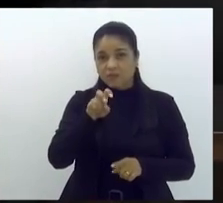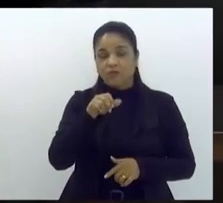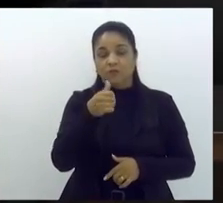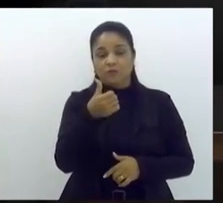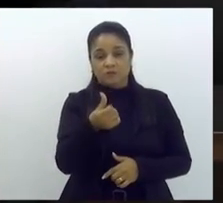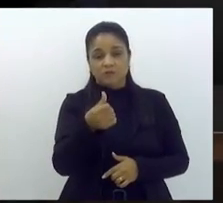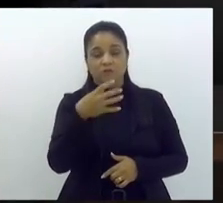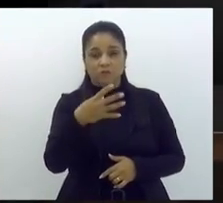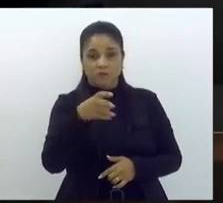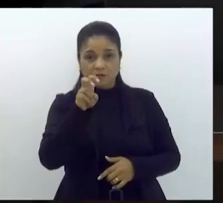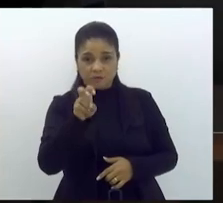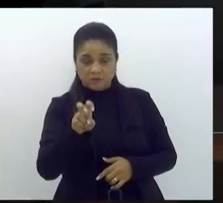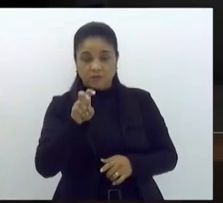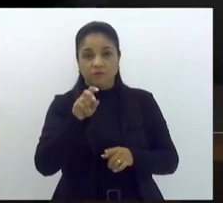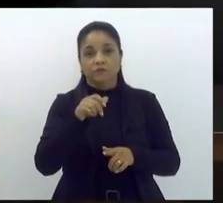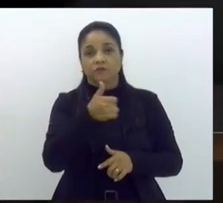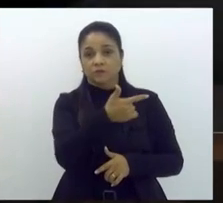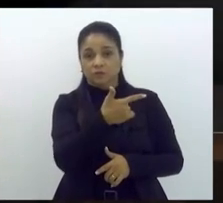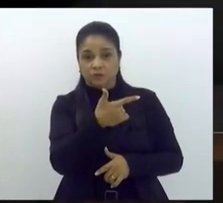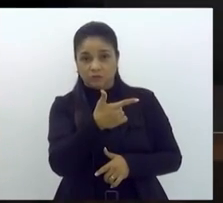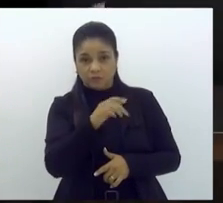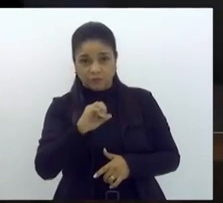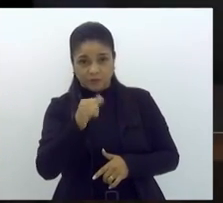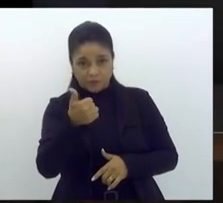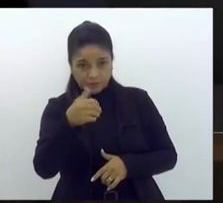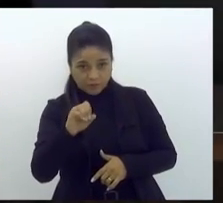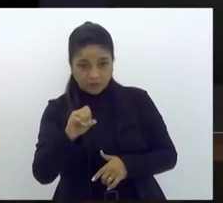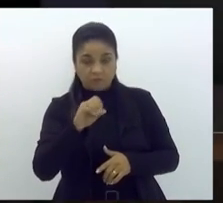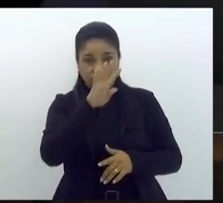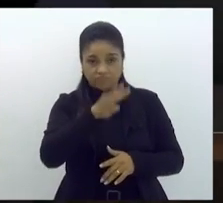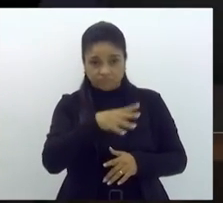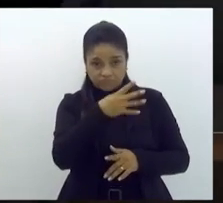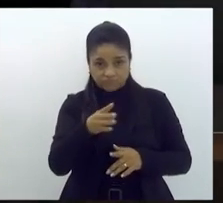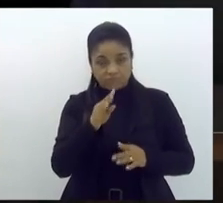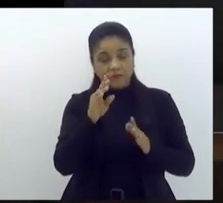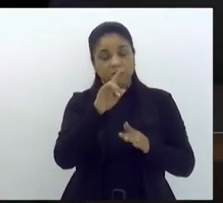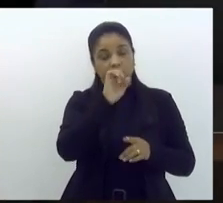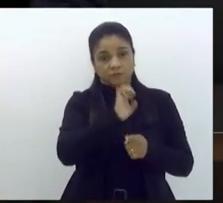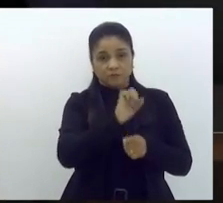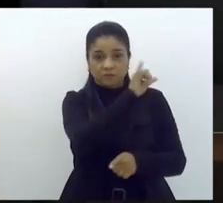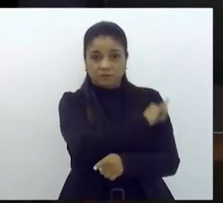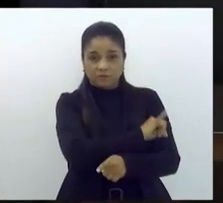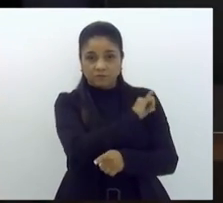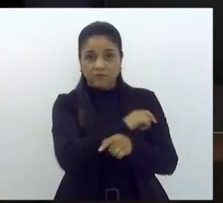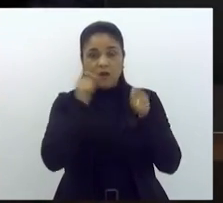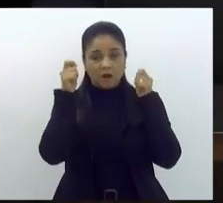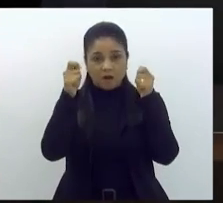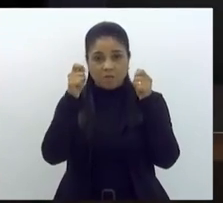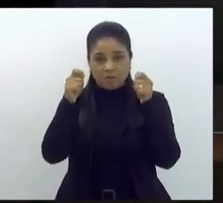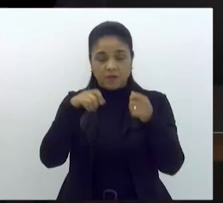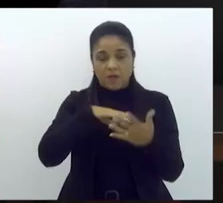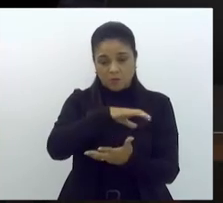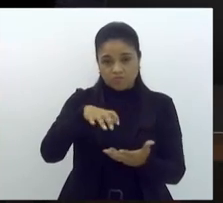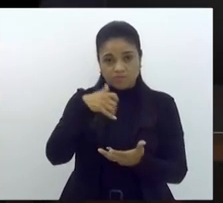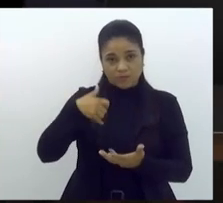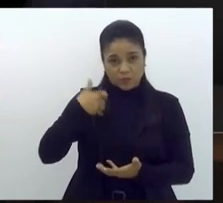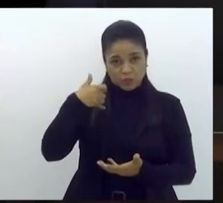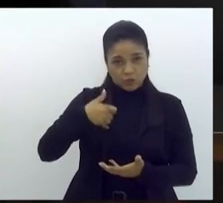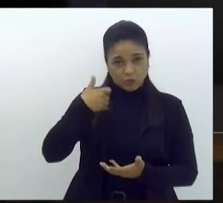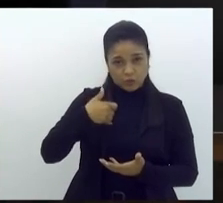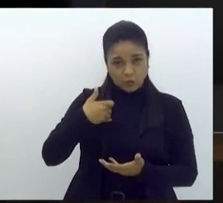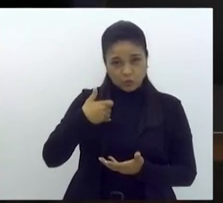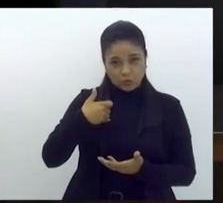de 6 de janeiro de 2010 para instituir no calendário Oficial do Estado do Rio de Janeiro a campanha idoso Não é